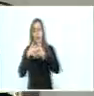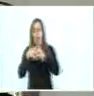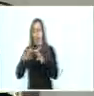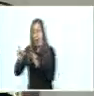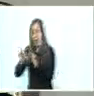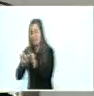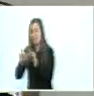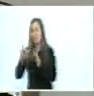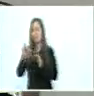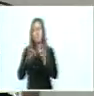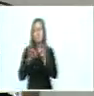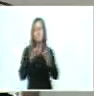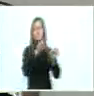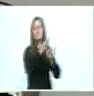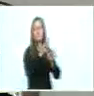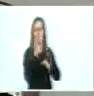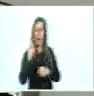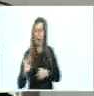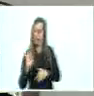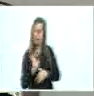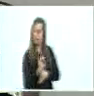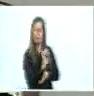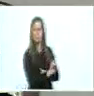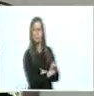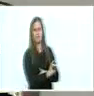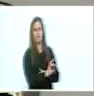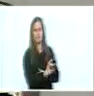organizacional desse movimento popular.